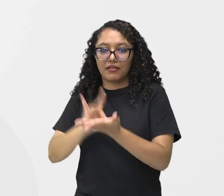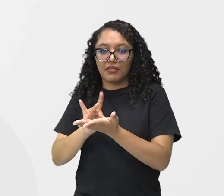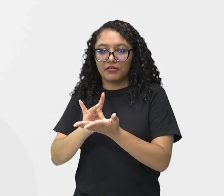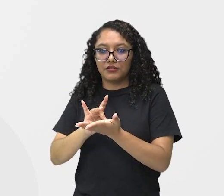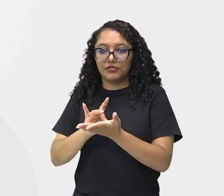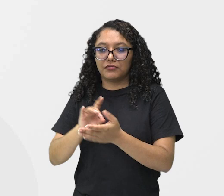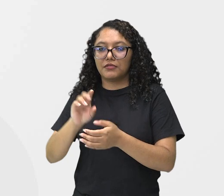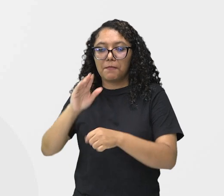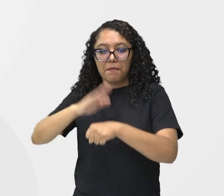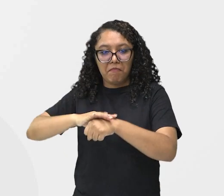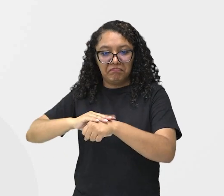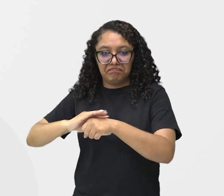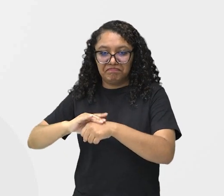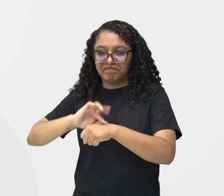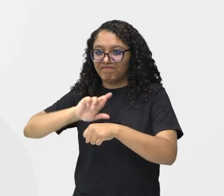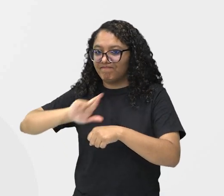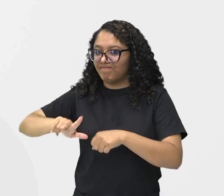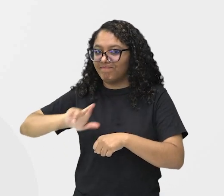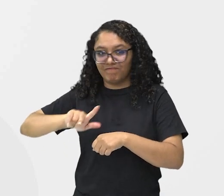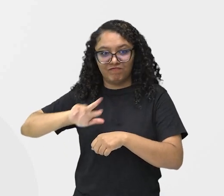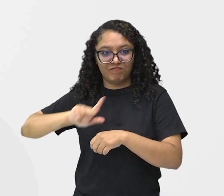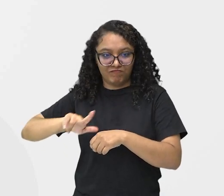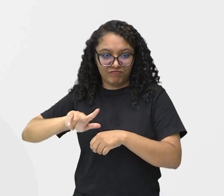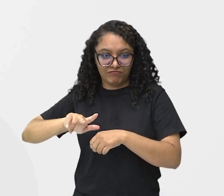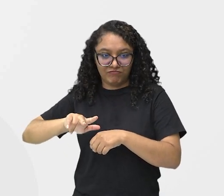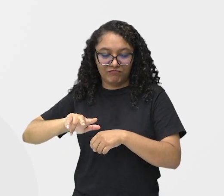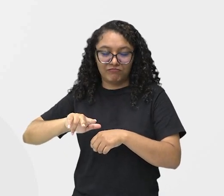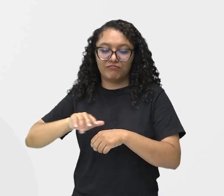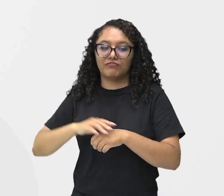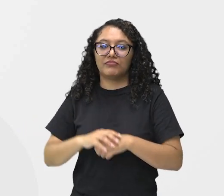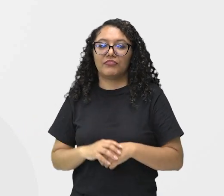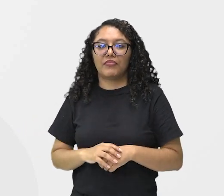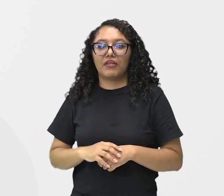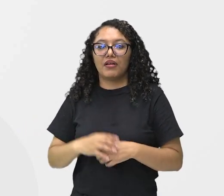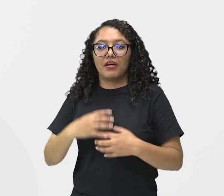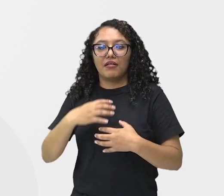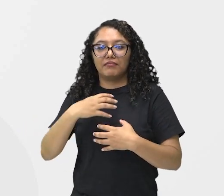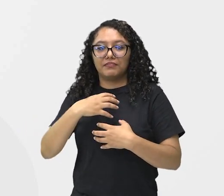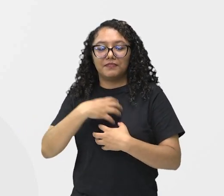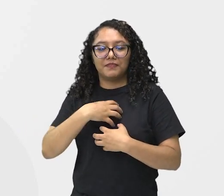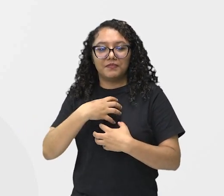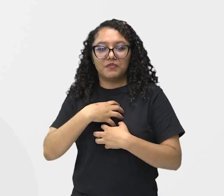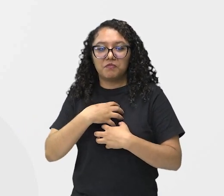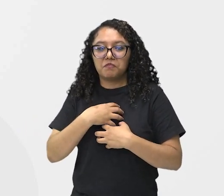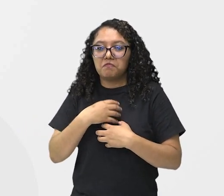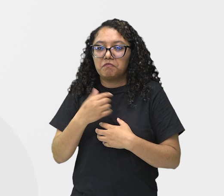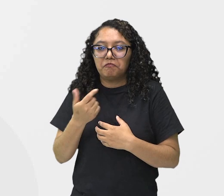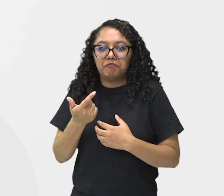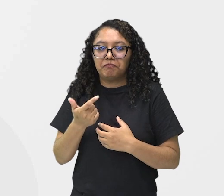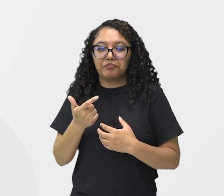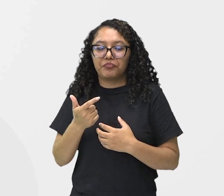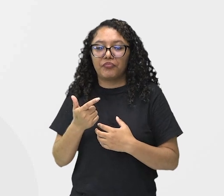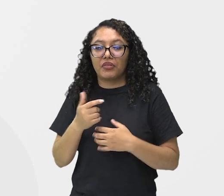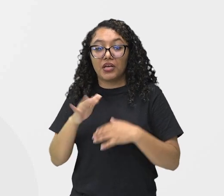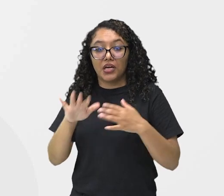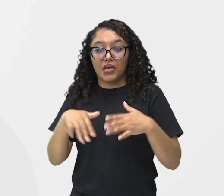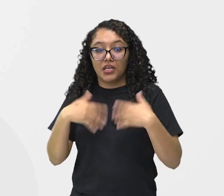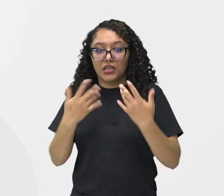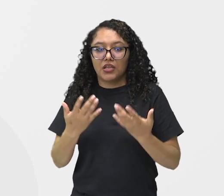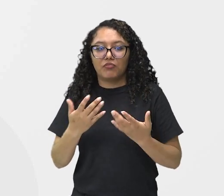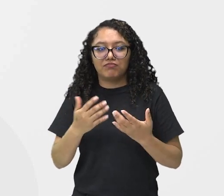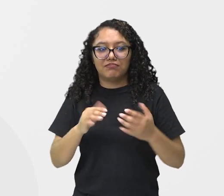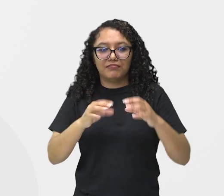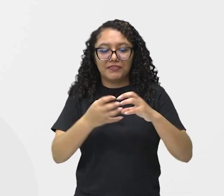e suprassensível. Olha o que eu falei da mulher aí. A suprassensibilidade saiu do biológico e